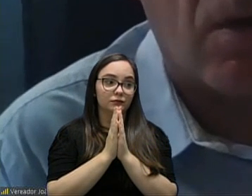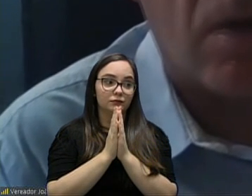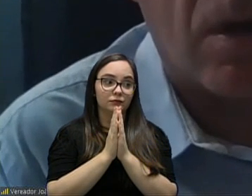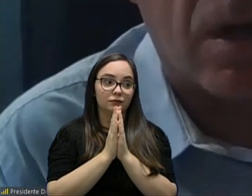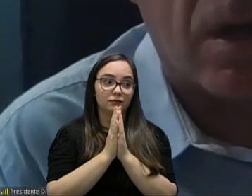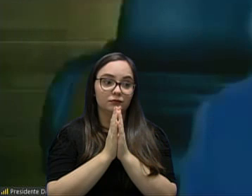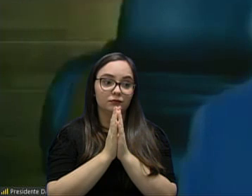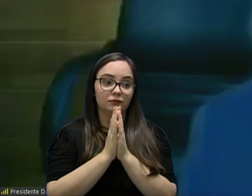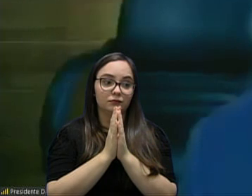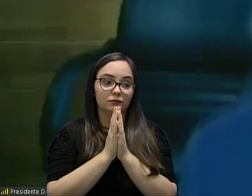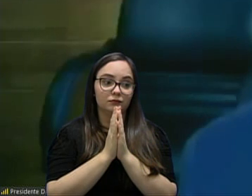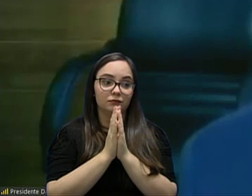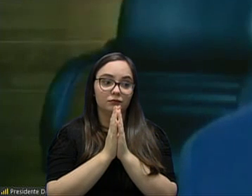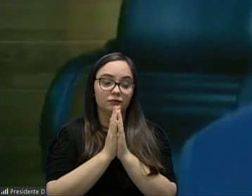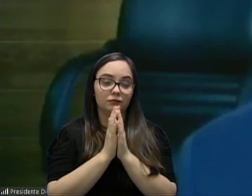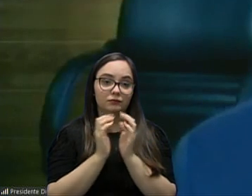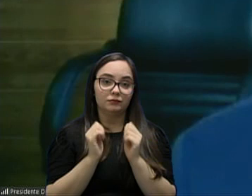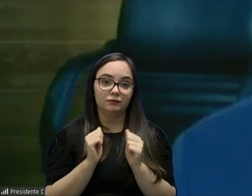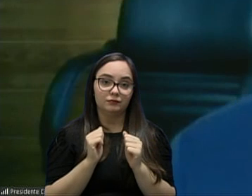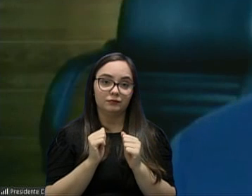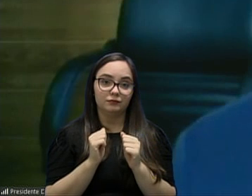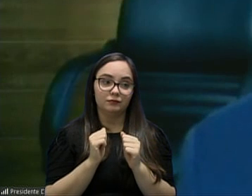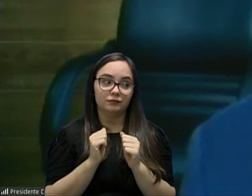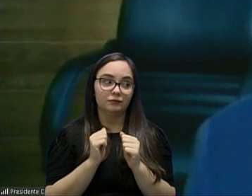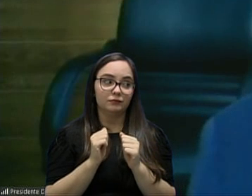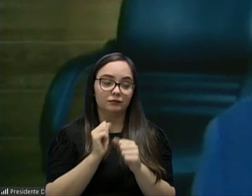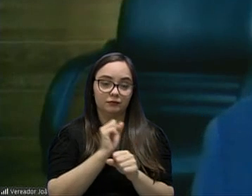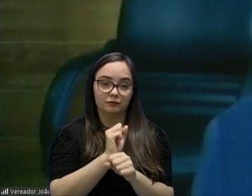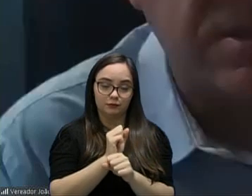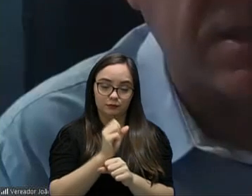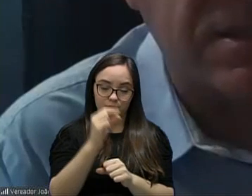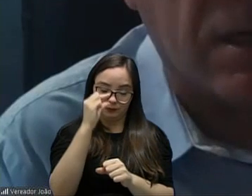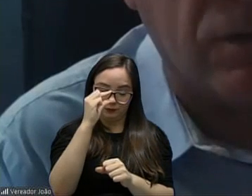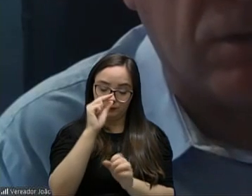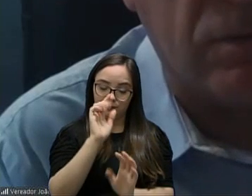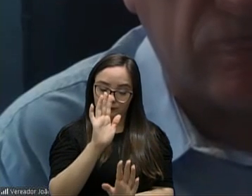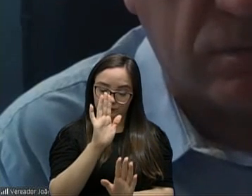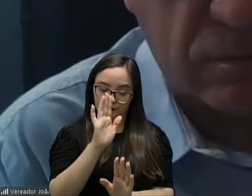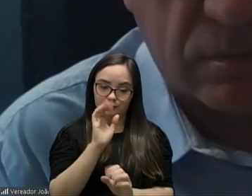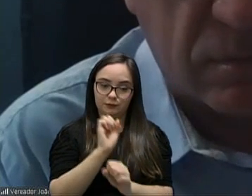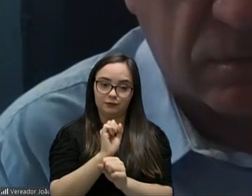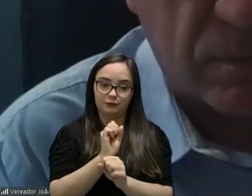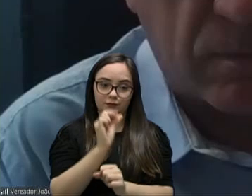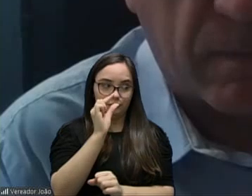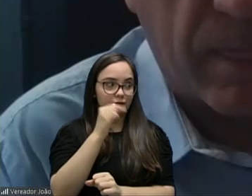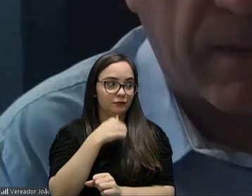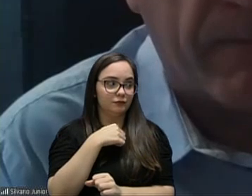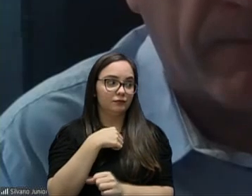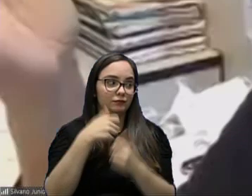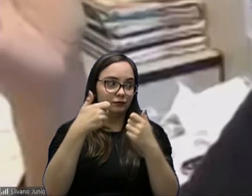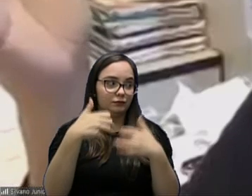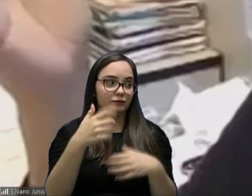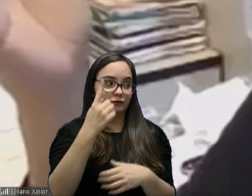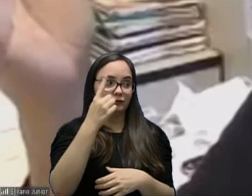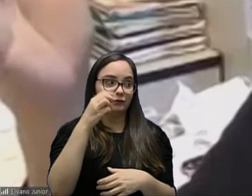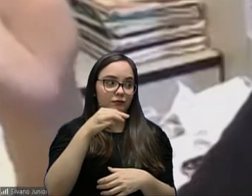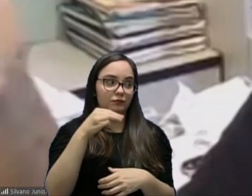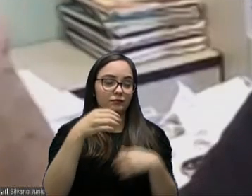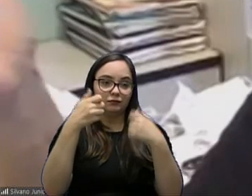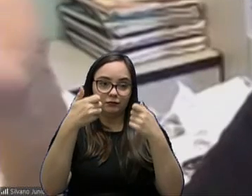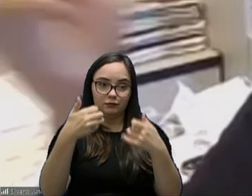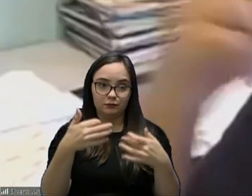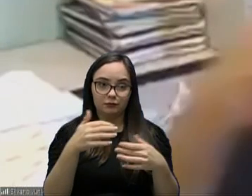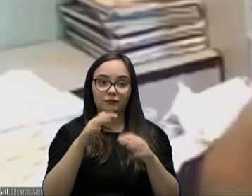em relação ao seguinte. Só um minutinho. Eu quero falar um minutinho, filho. Vereador João